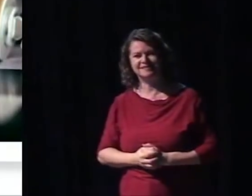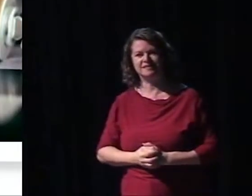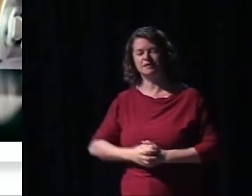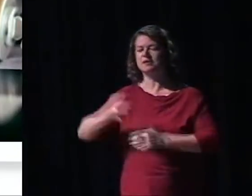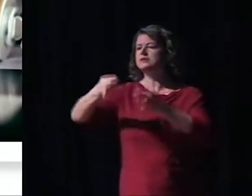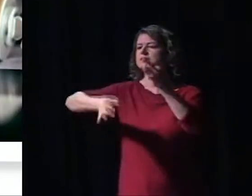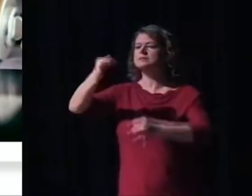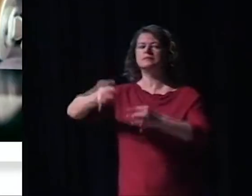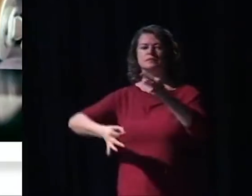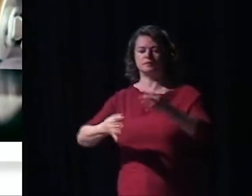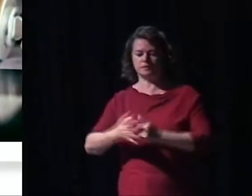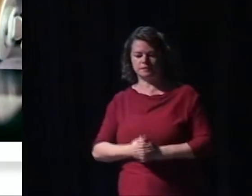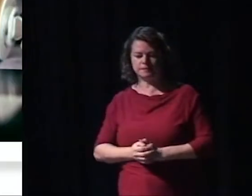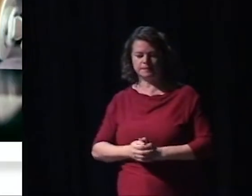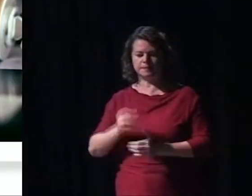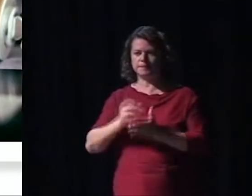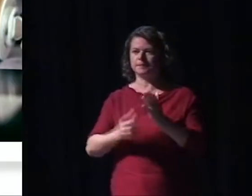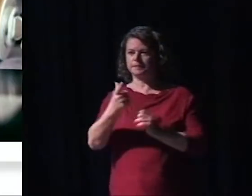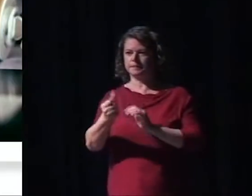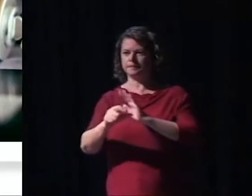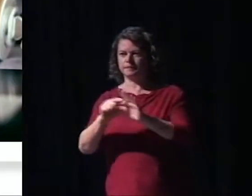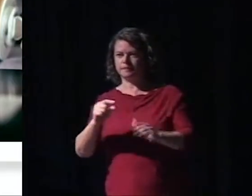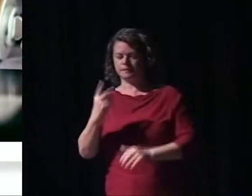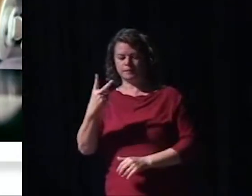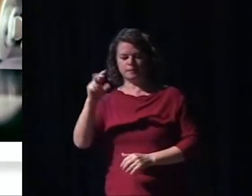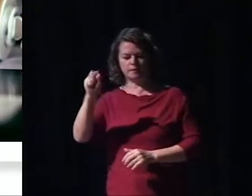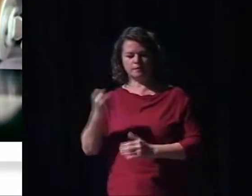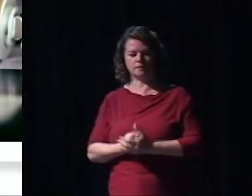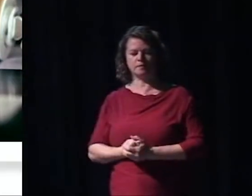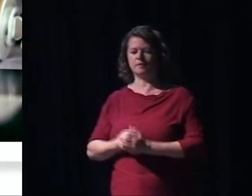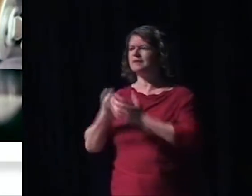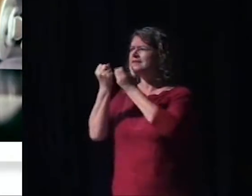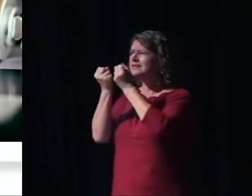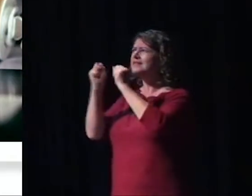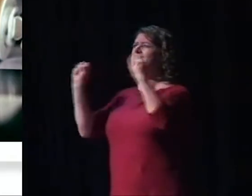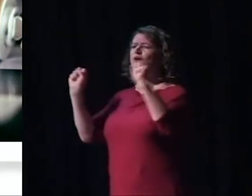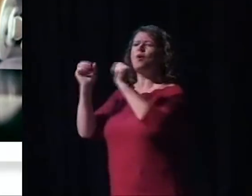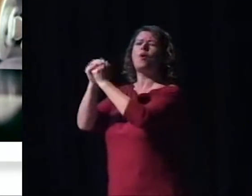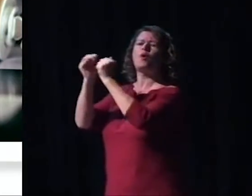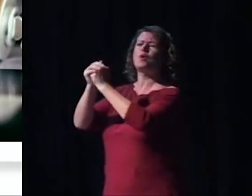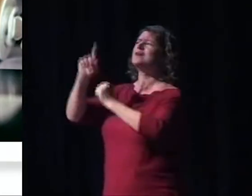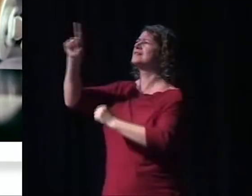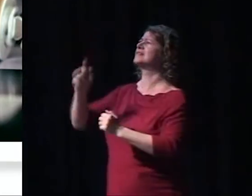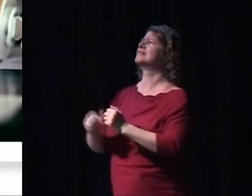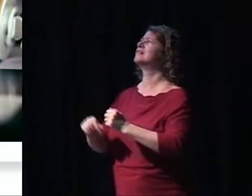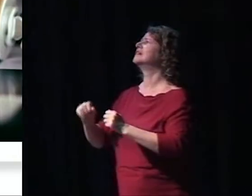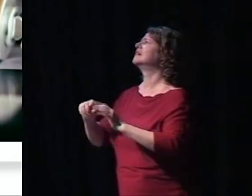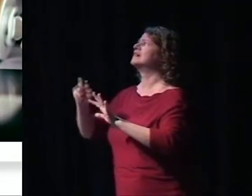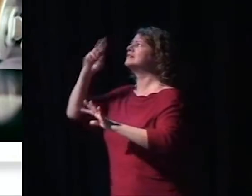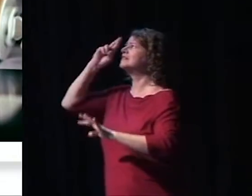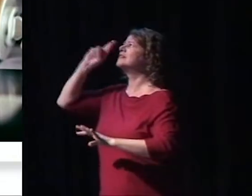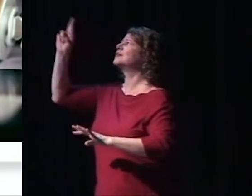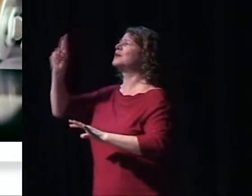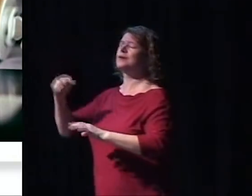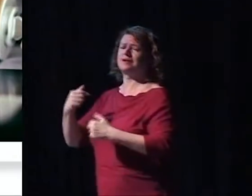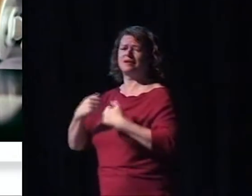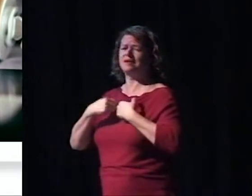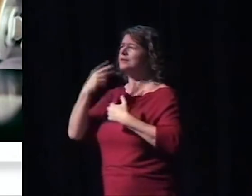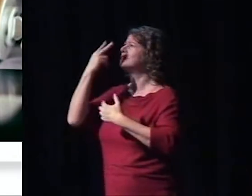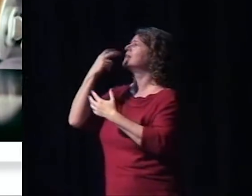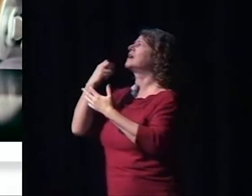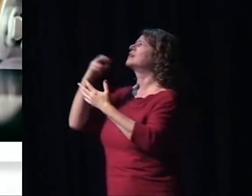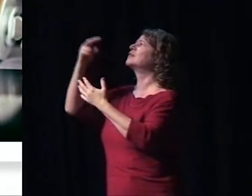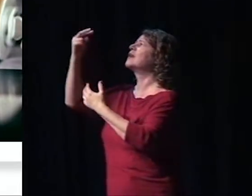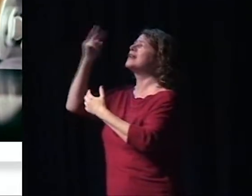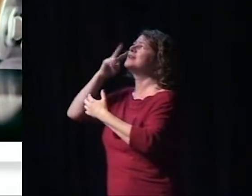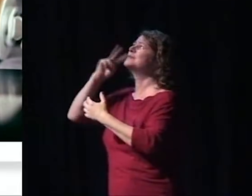Juízes 16:28, e Sansão orou ao Senhor, ó soberano Senhor, lembra-te de mim, ó Deus, eu te suplico, dá-me